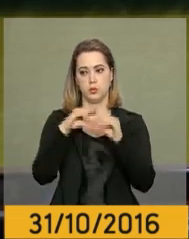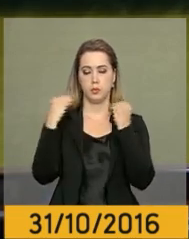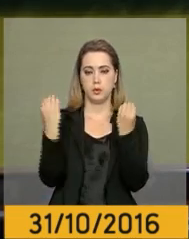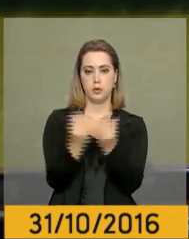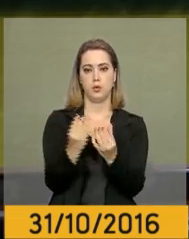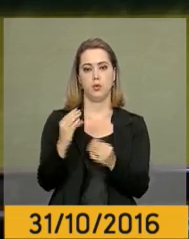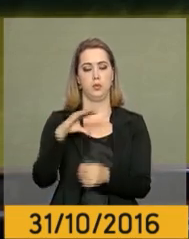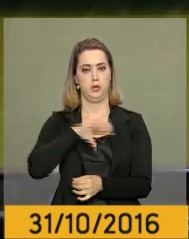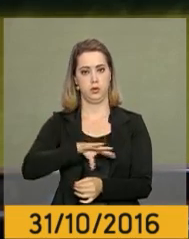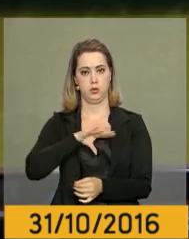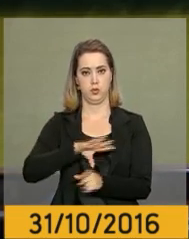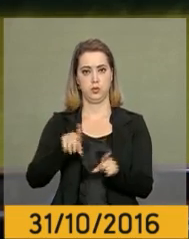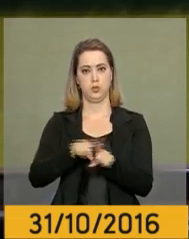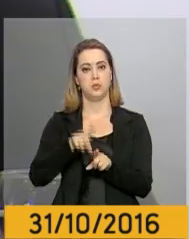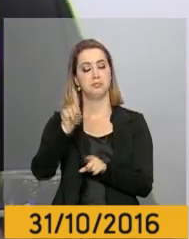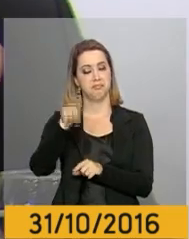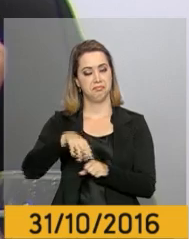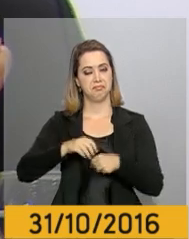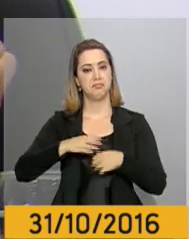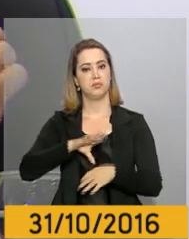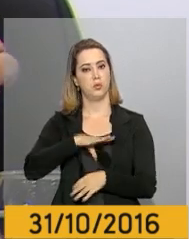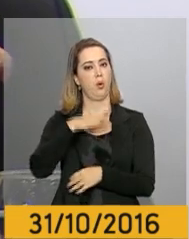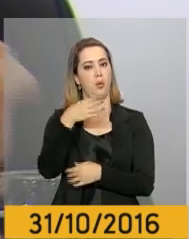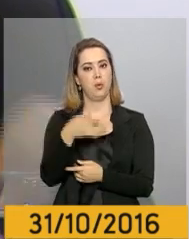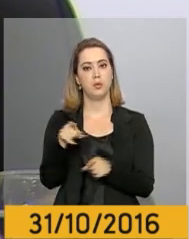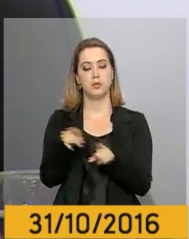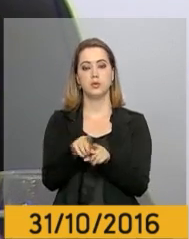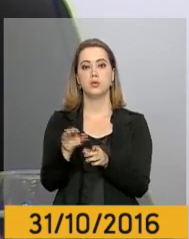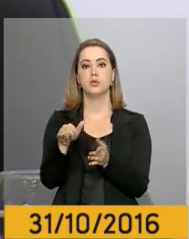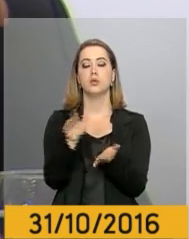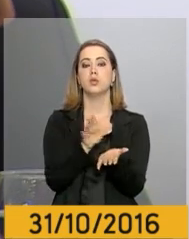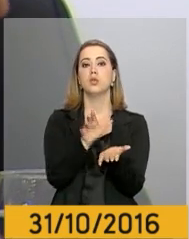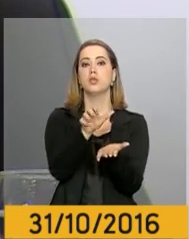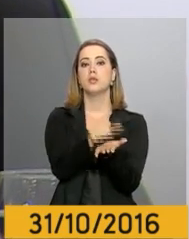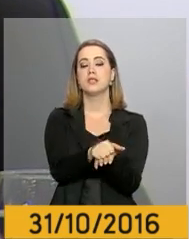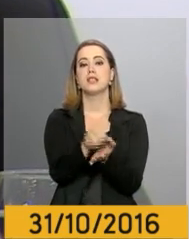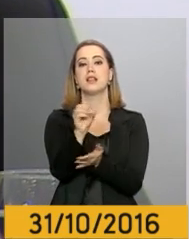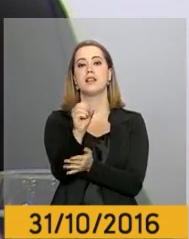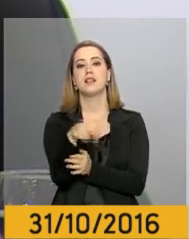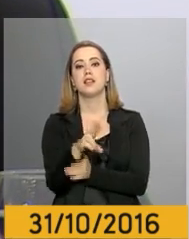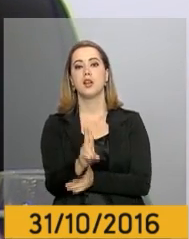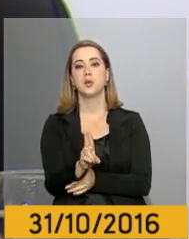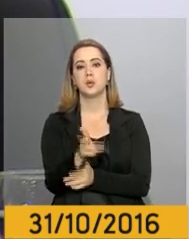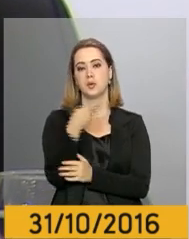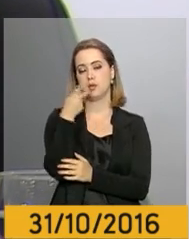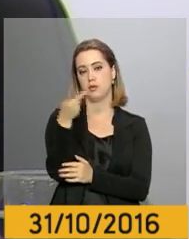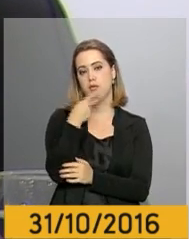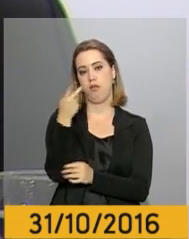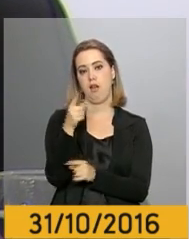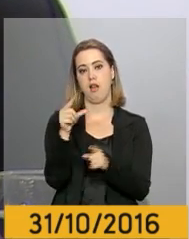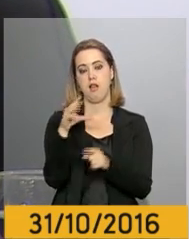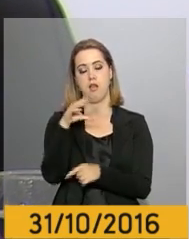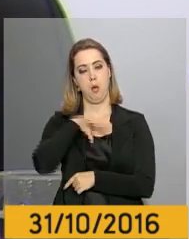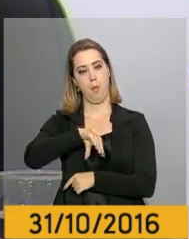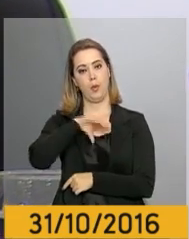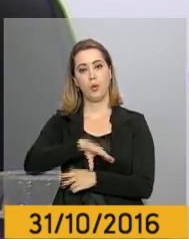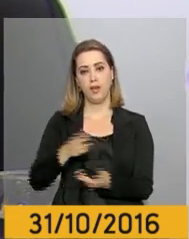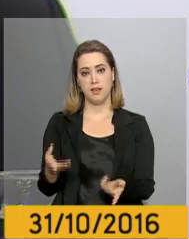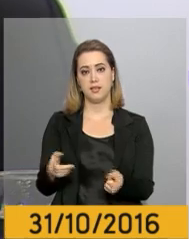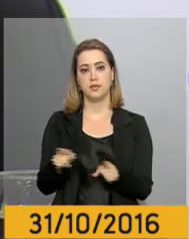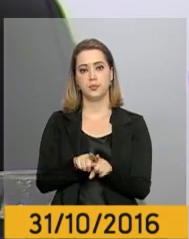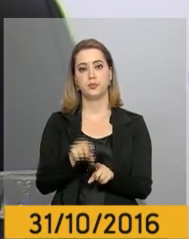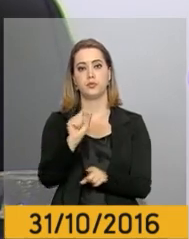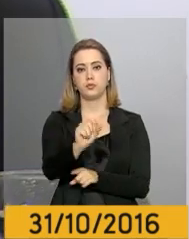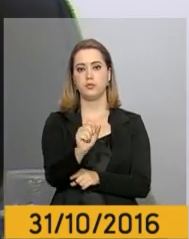justificado orgulho que o secretário geral da ONU fale português na voz do secretário geral a